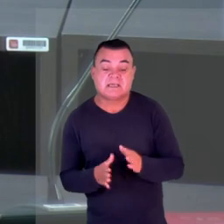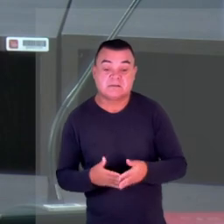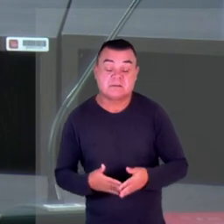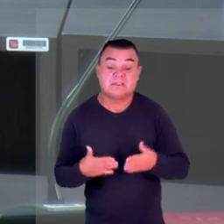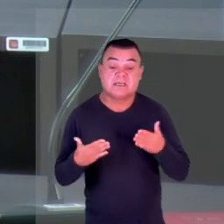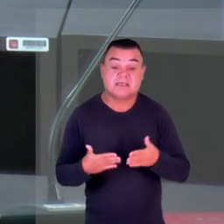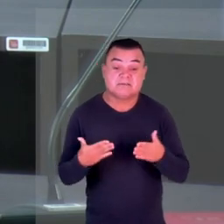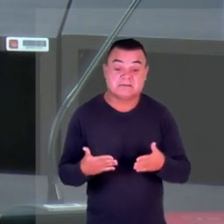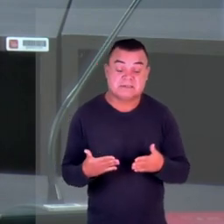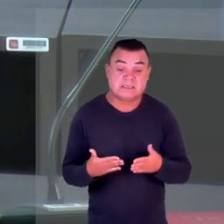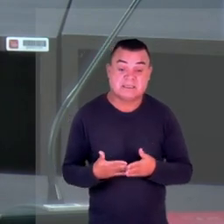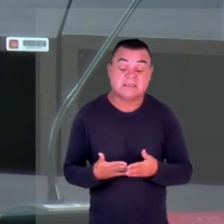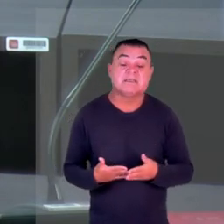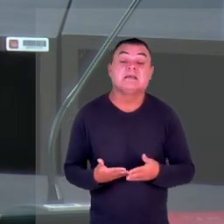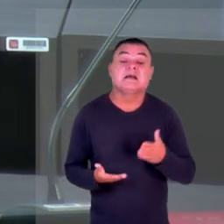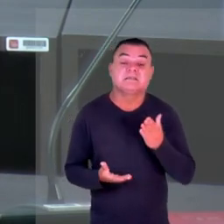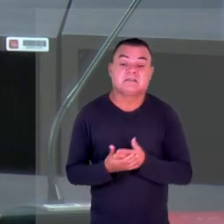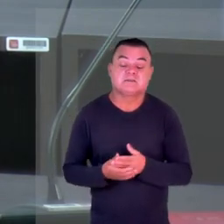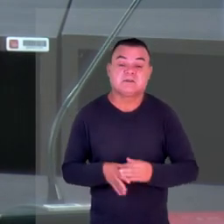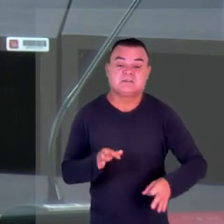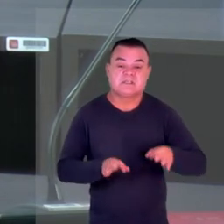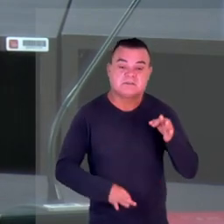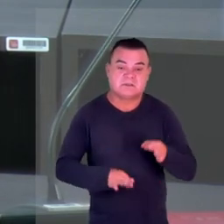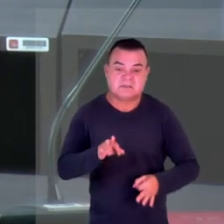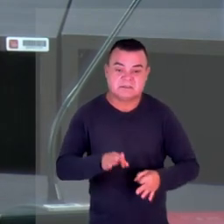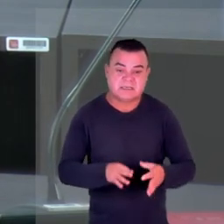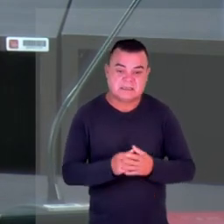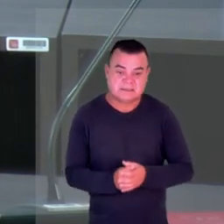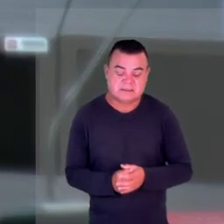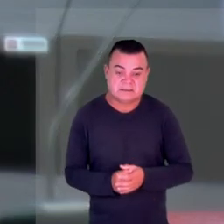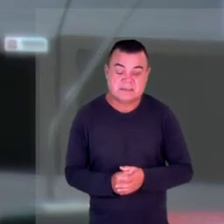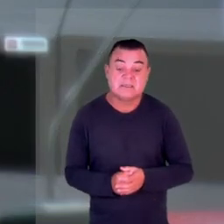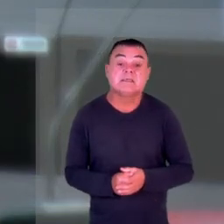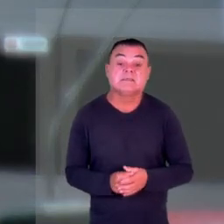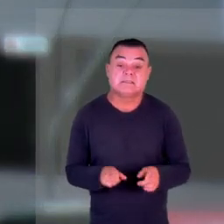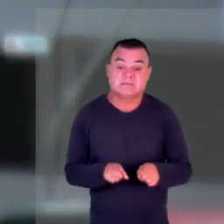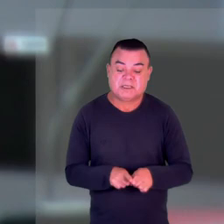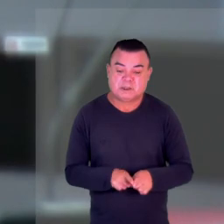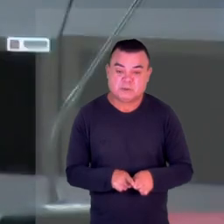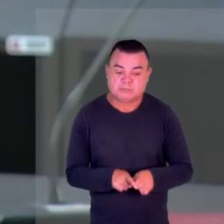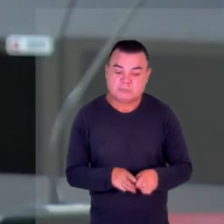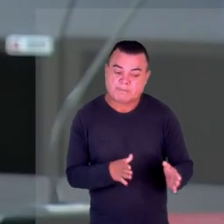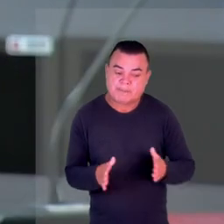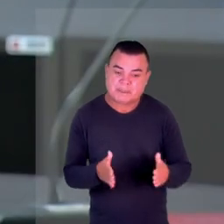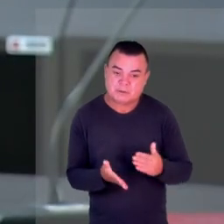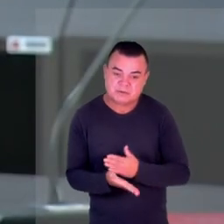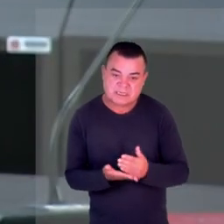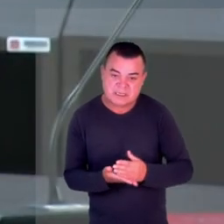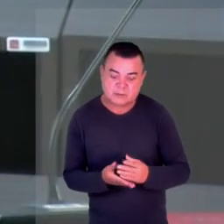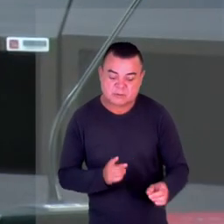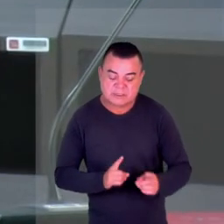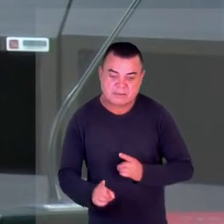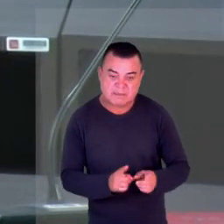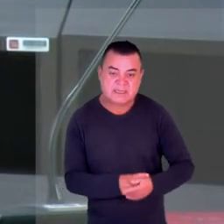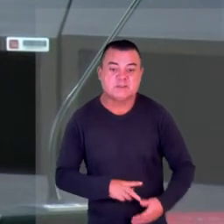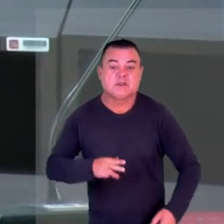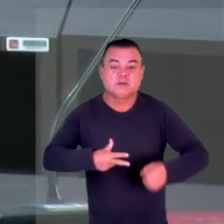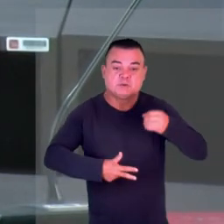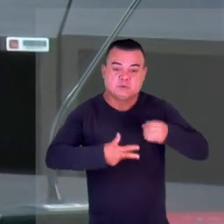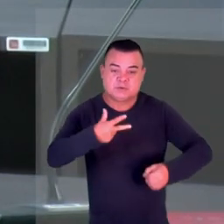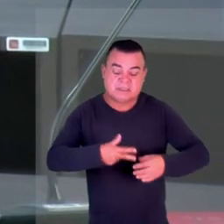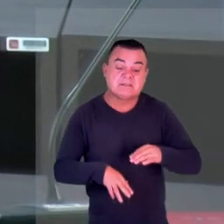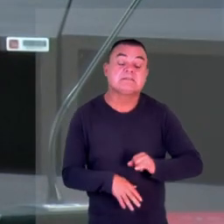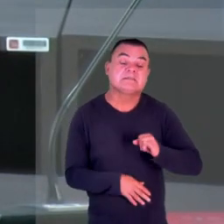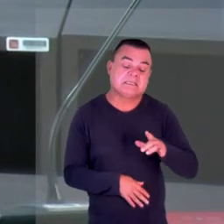a ações civis públicas ajuizadas né inclusive num momento Inicial com muito debate no judiciário se teria não